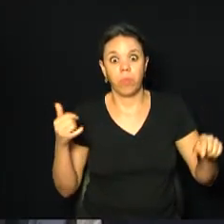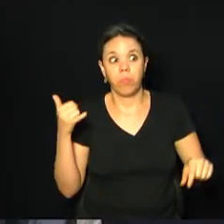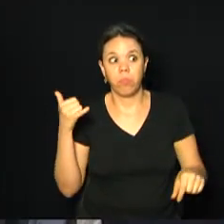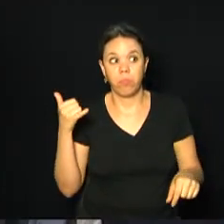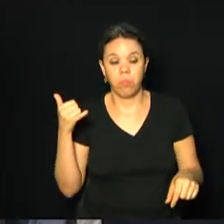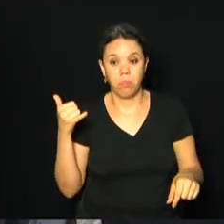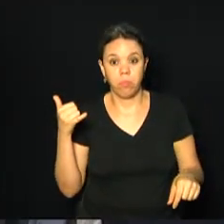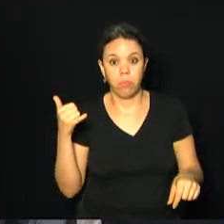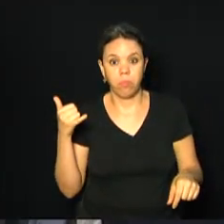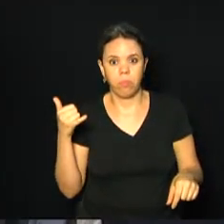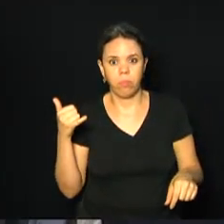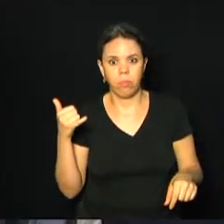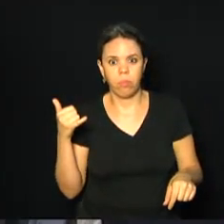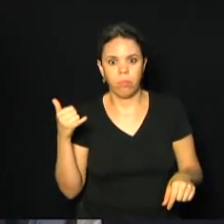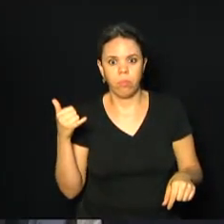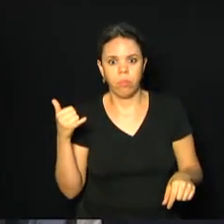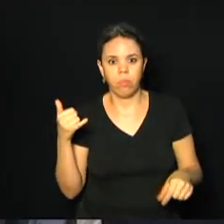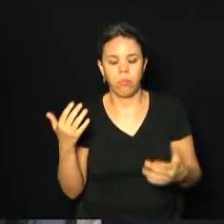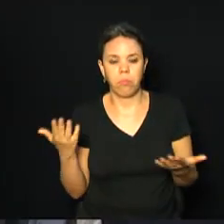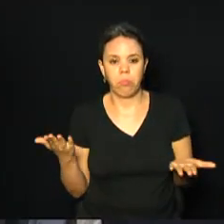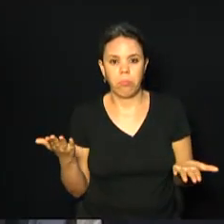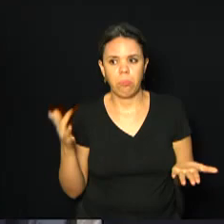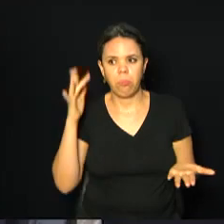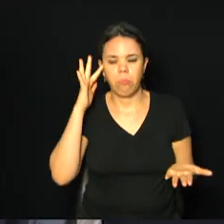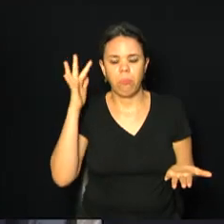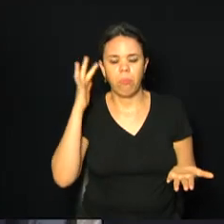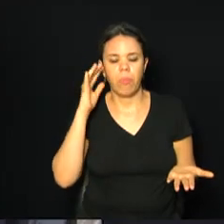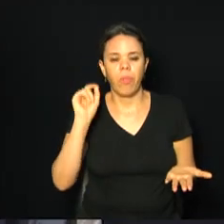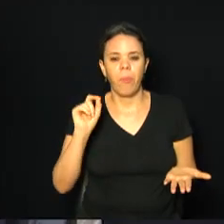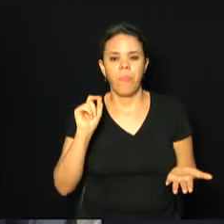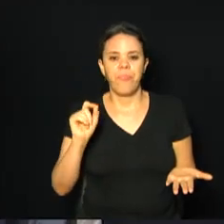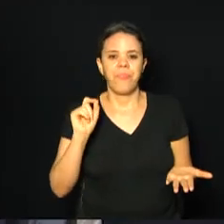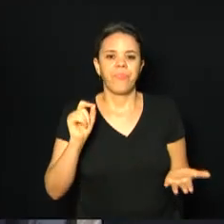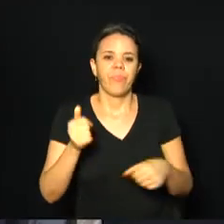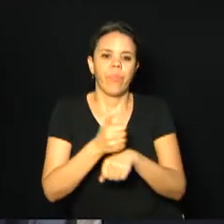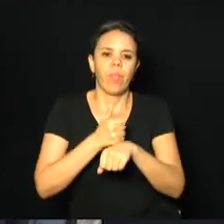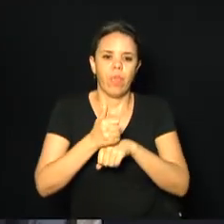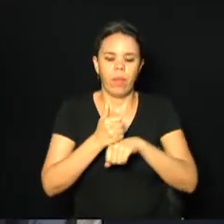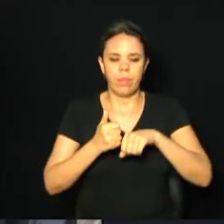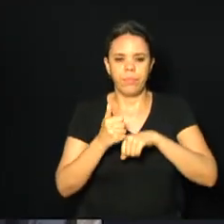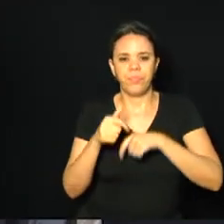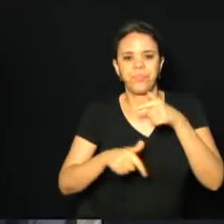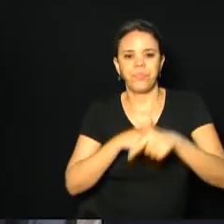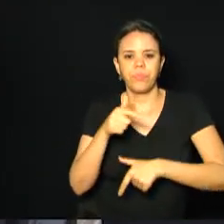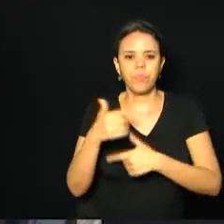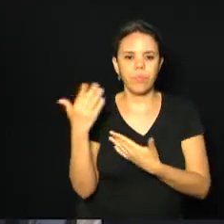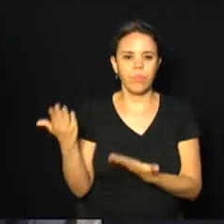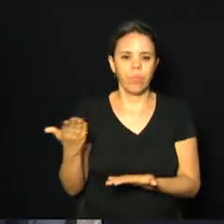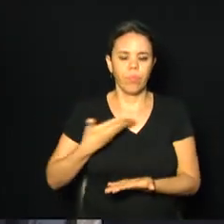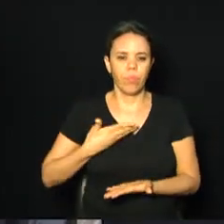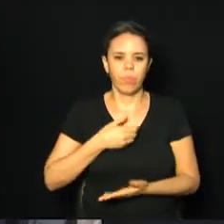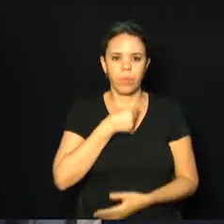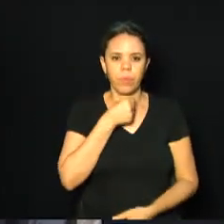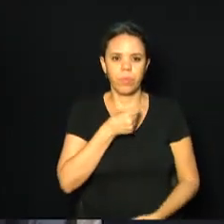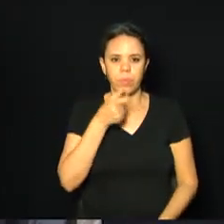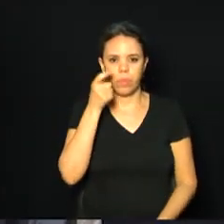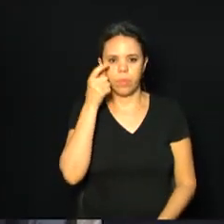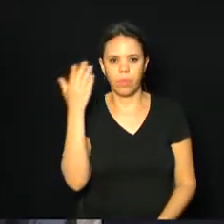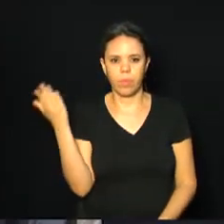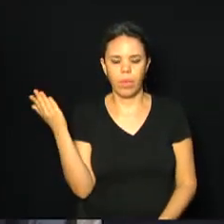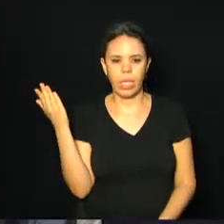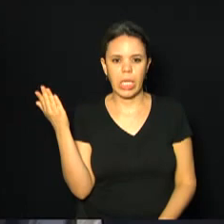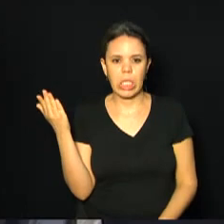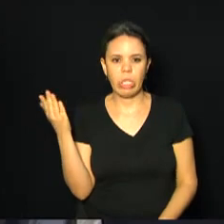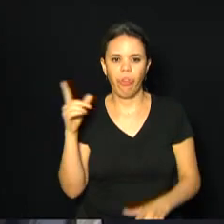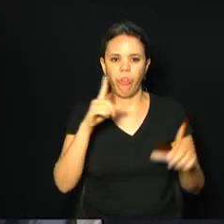Entendeu? Então, assim, eu fico imaginando um profissional trabalhando, como, por exemplo, o nosso amigo repórter que estava aqui fazendo